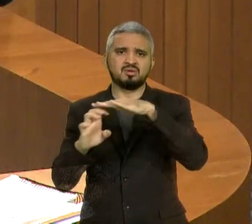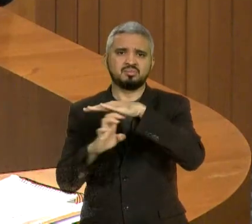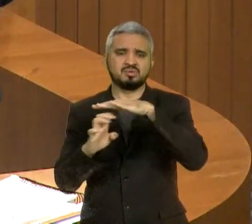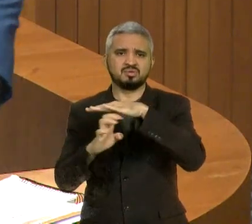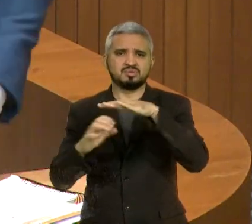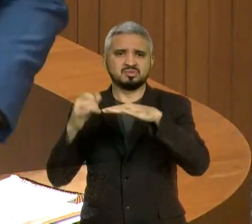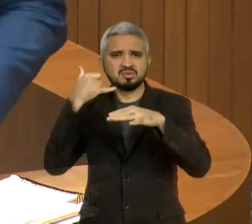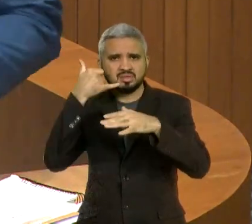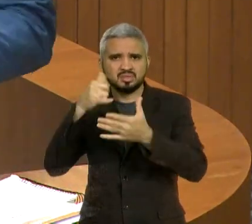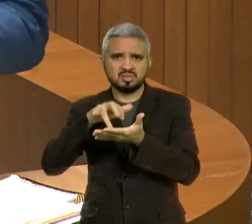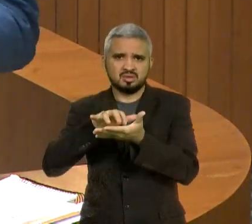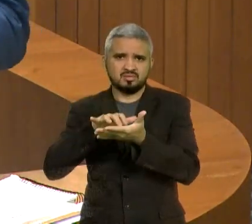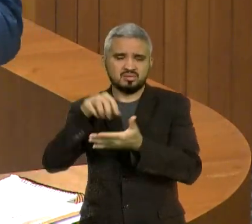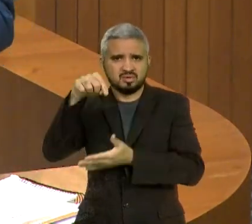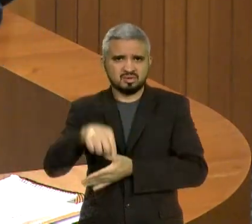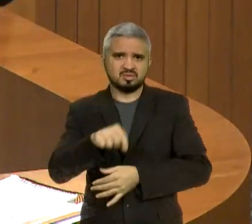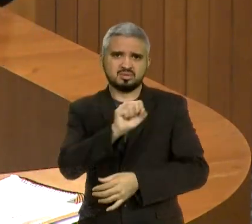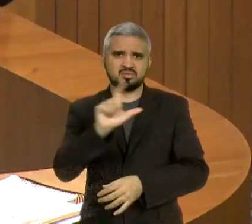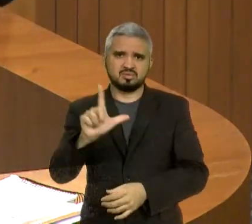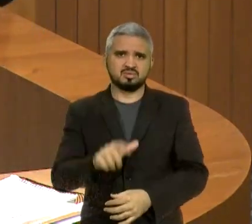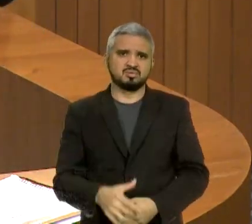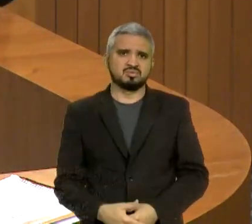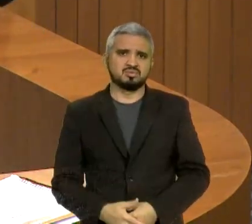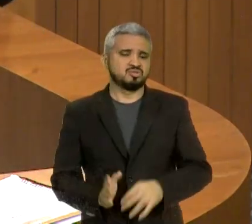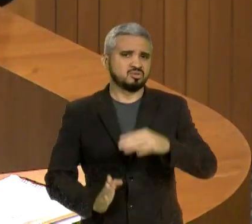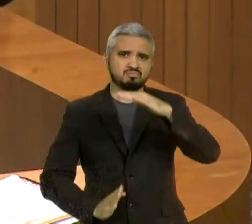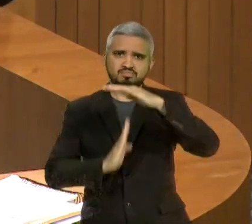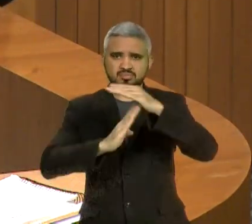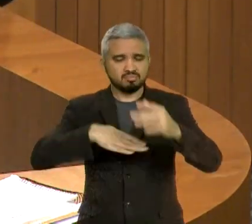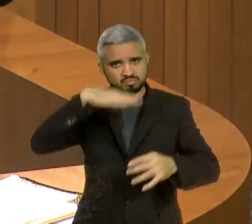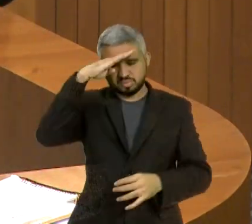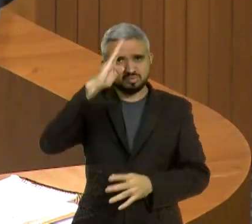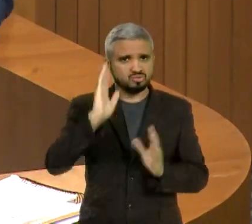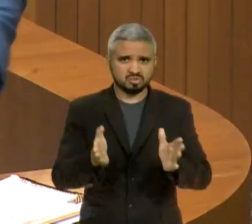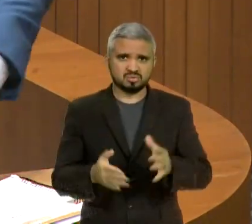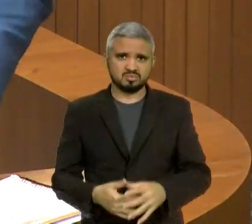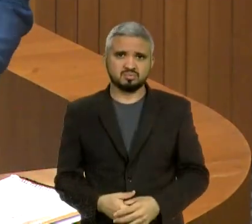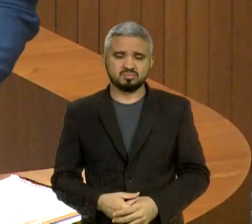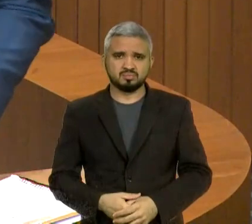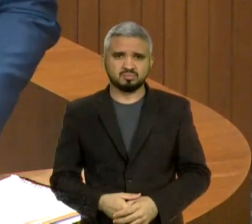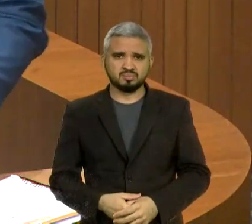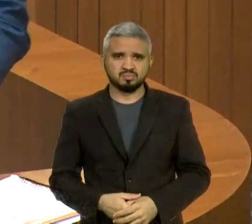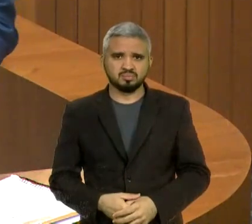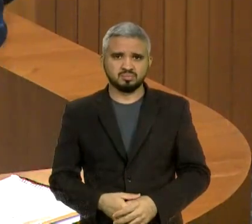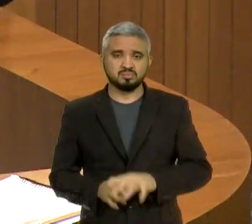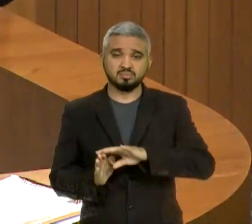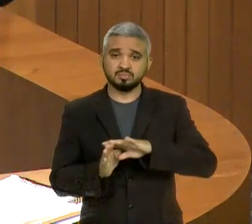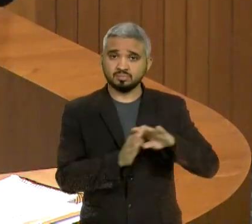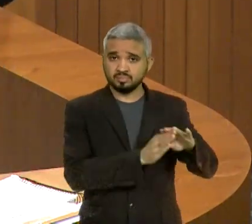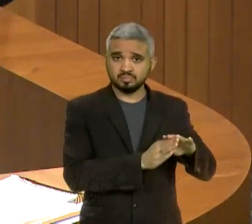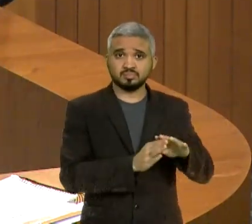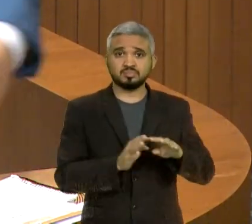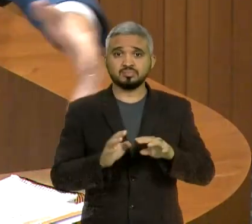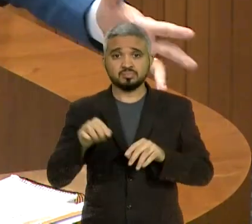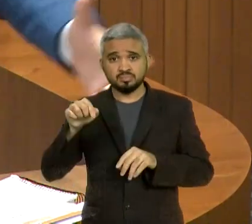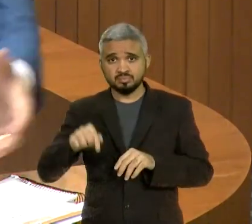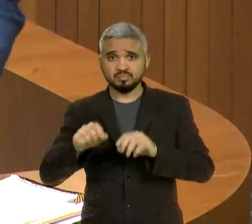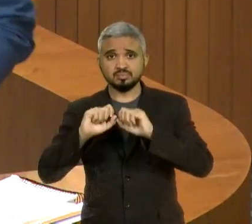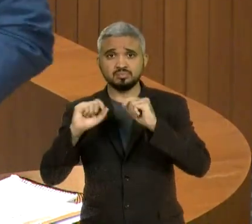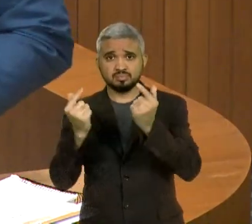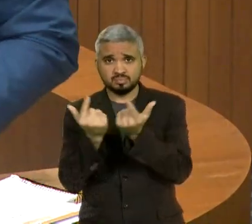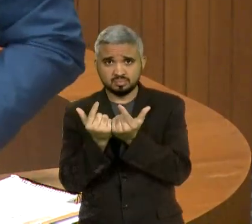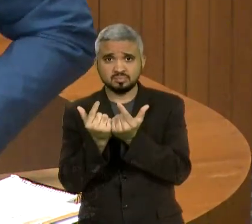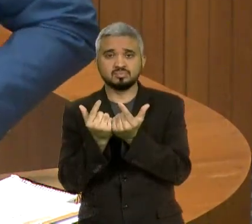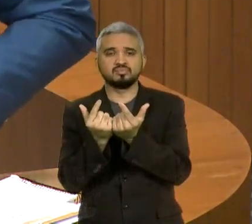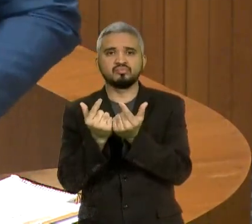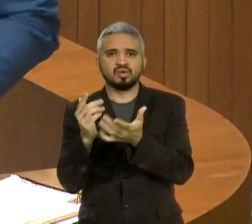demais. Em relação a essa casa, lamentavelmente, desde os primeiros dias, essa legislatura tem colegas que